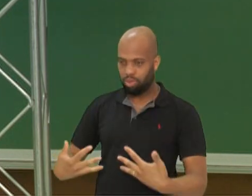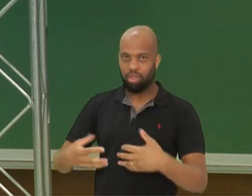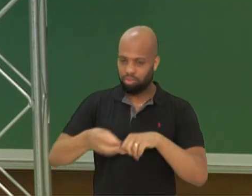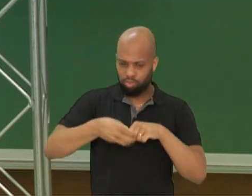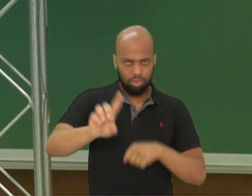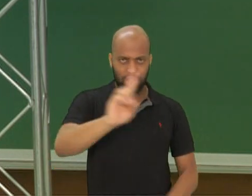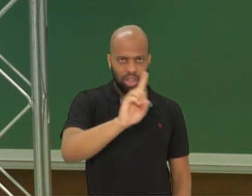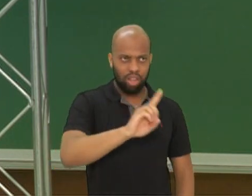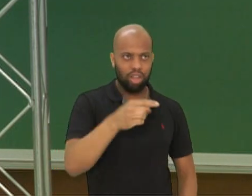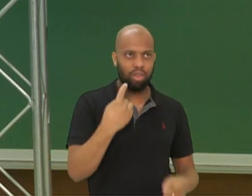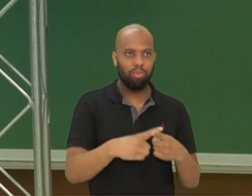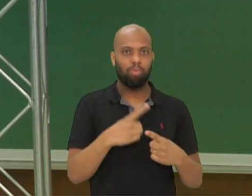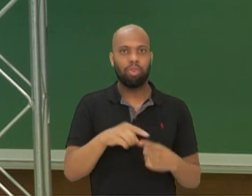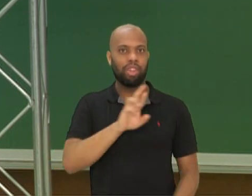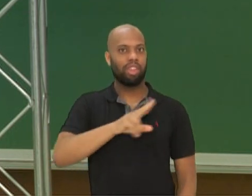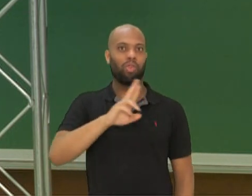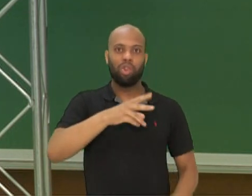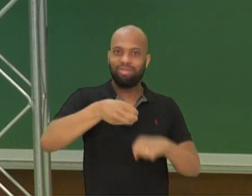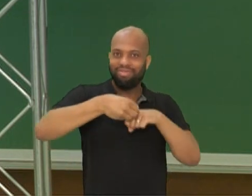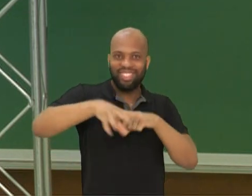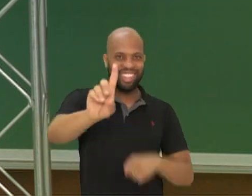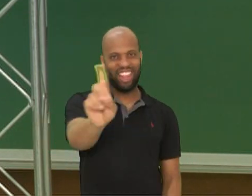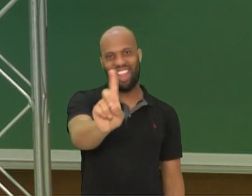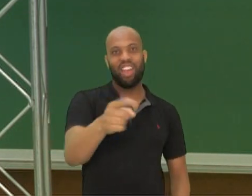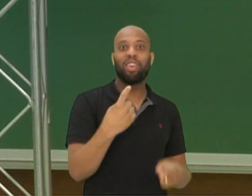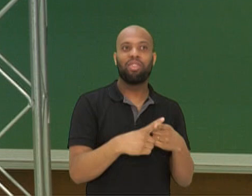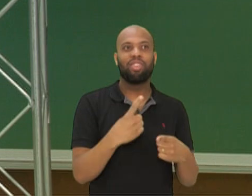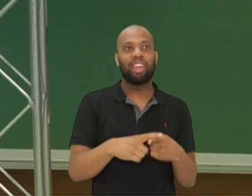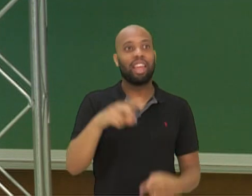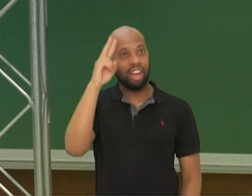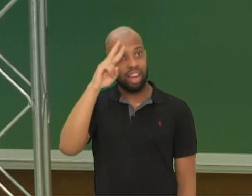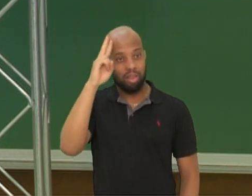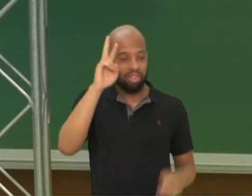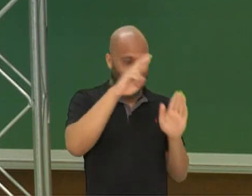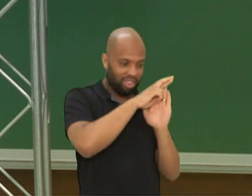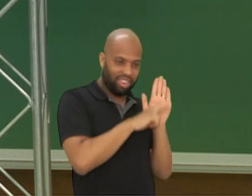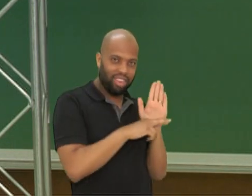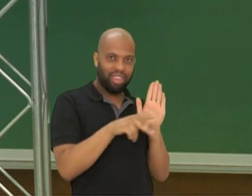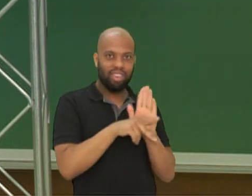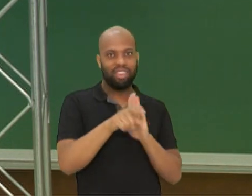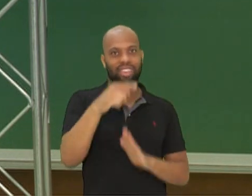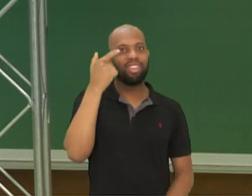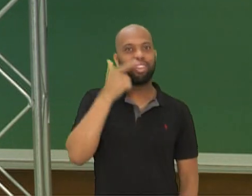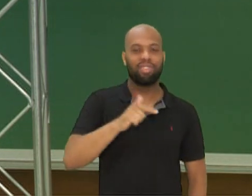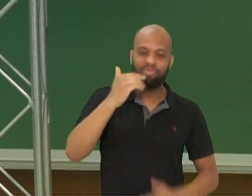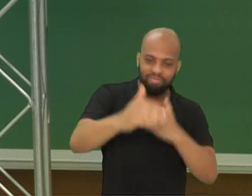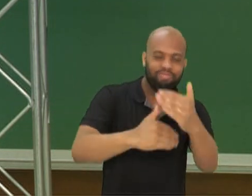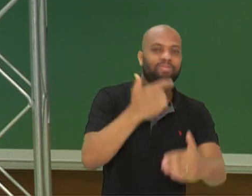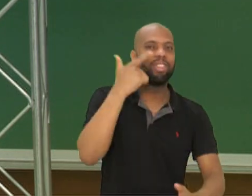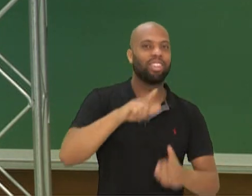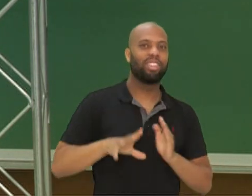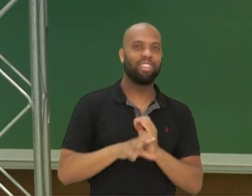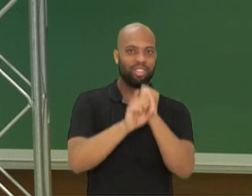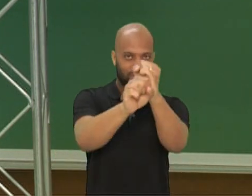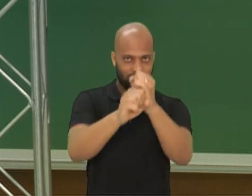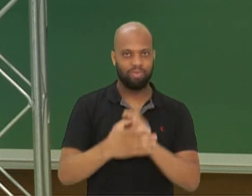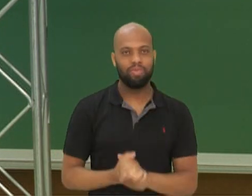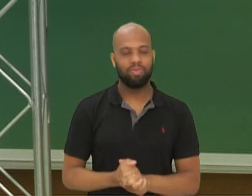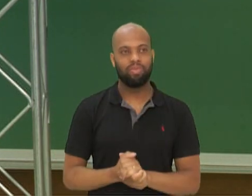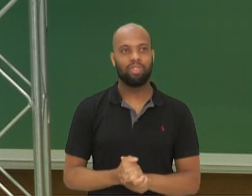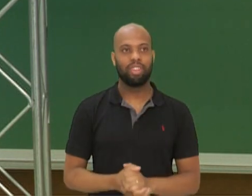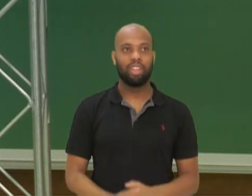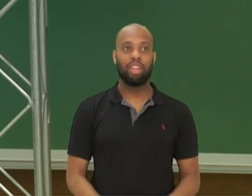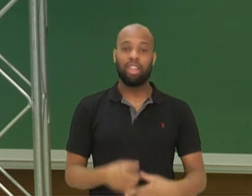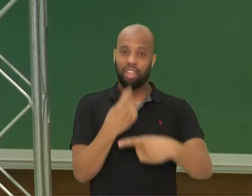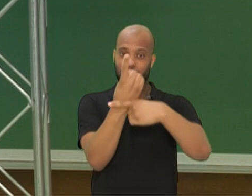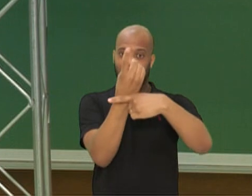como reescrever isso, escrevendo a fração elevada ao mesmo expoente, já que é o mesmo tanto para a potência de